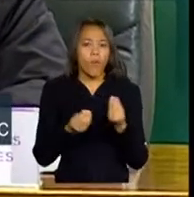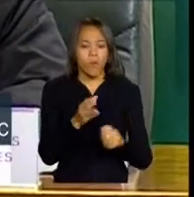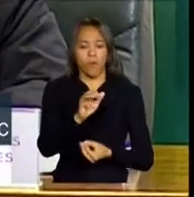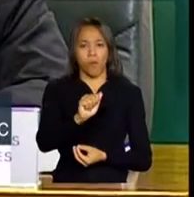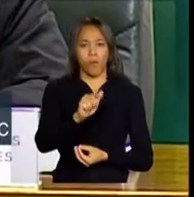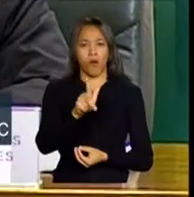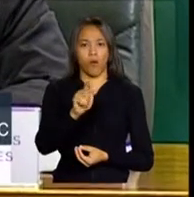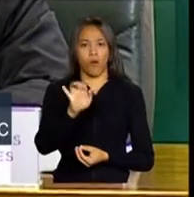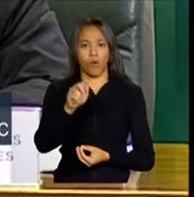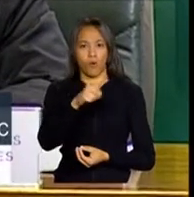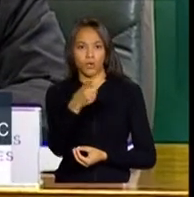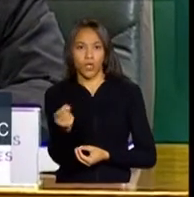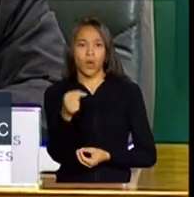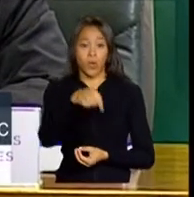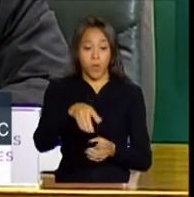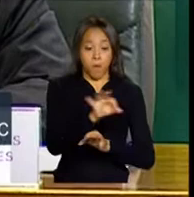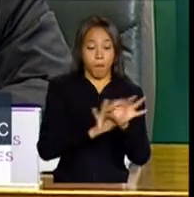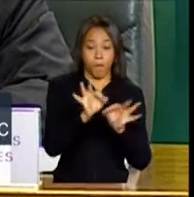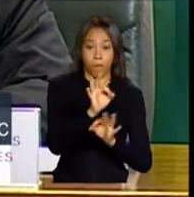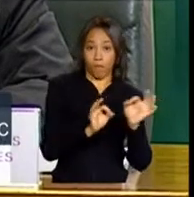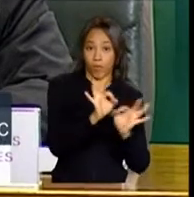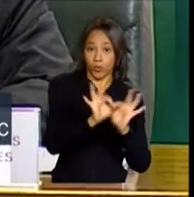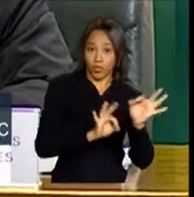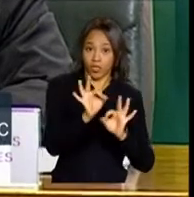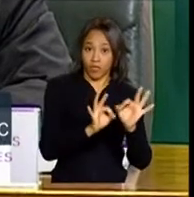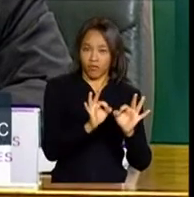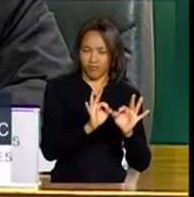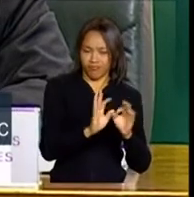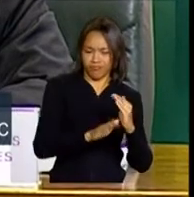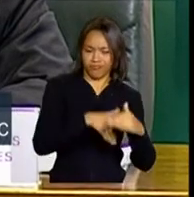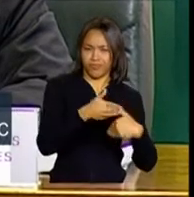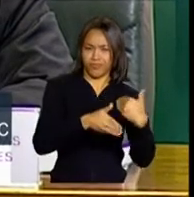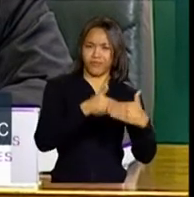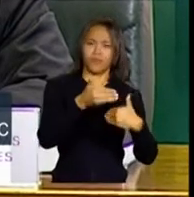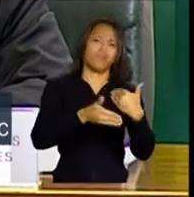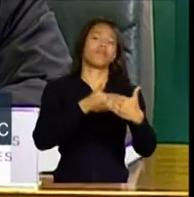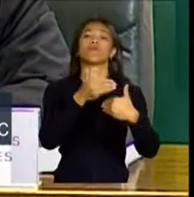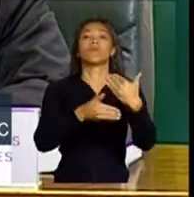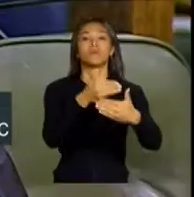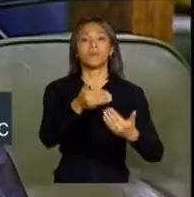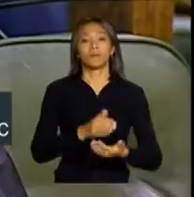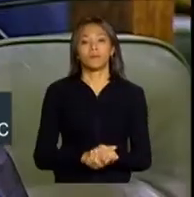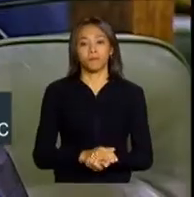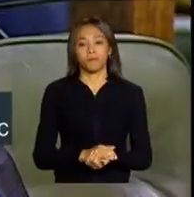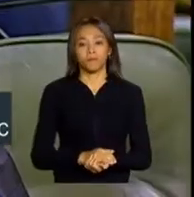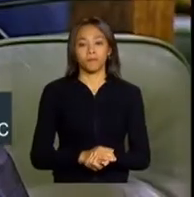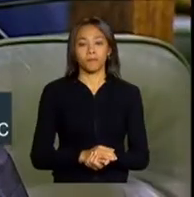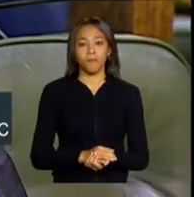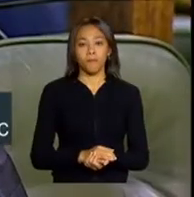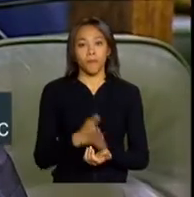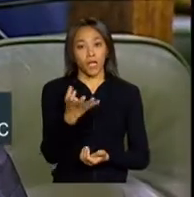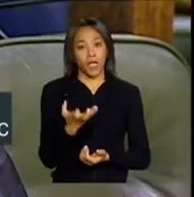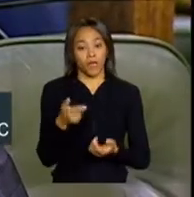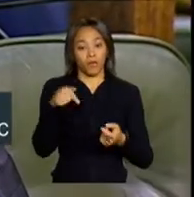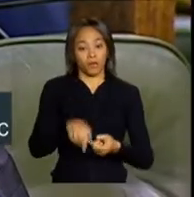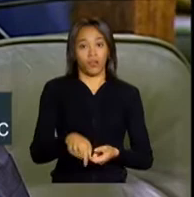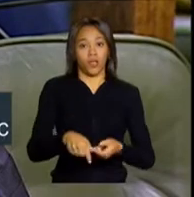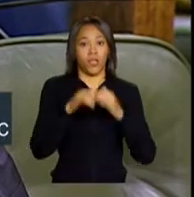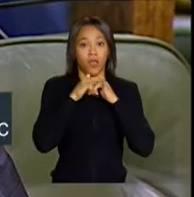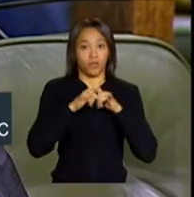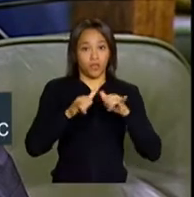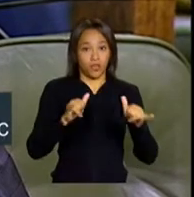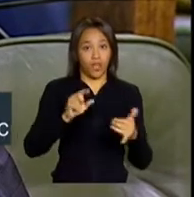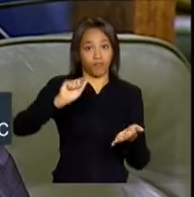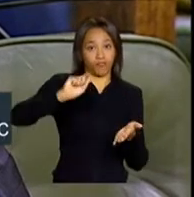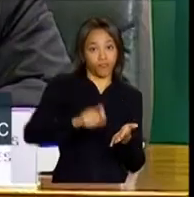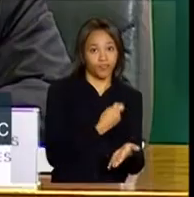algodão em projetos de cooperação voltadas para o desenvolvimento da cotonicultura em terceiros países quero anunciar assinatura com